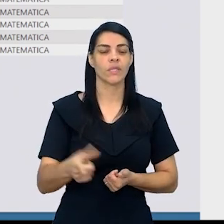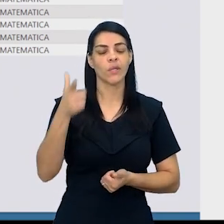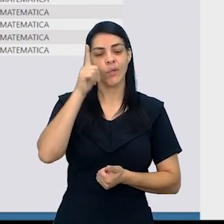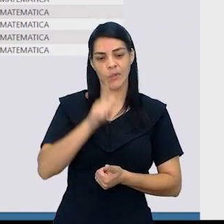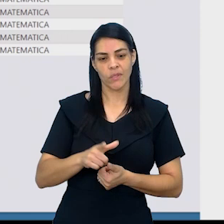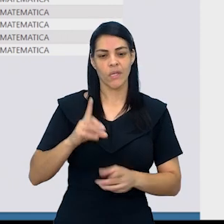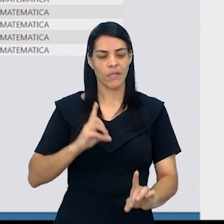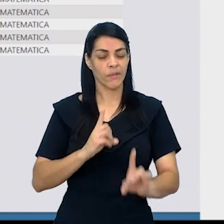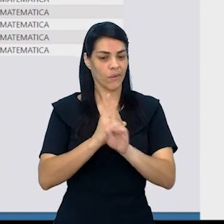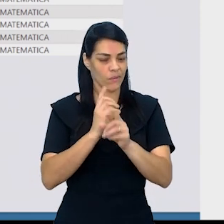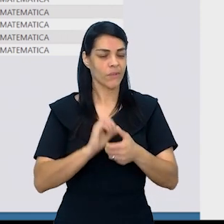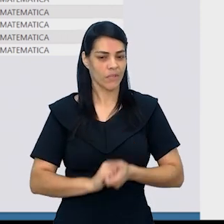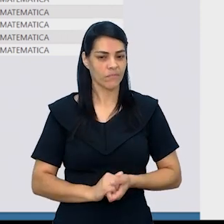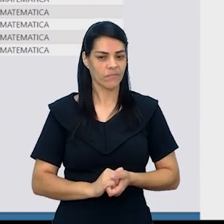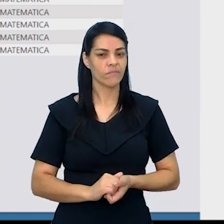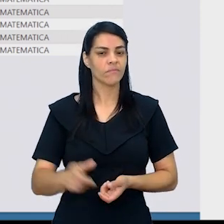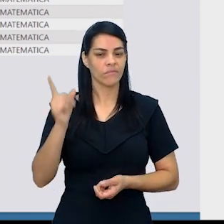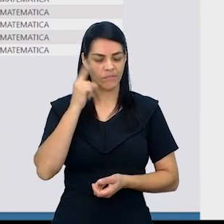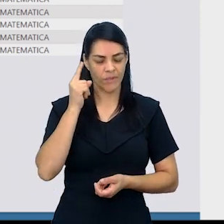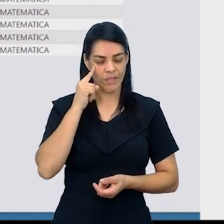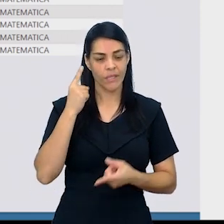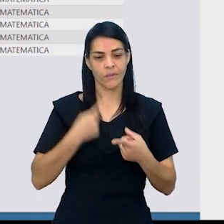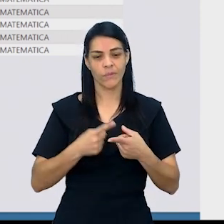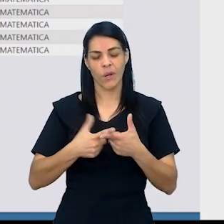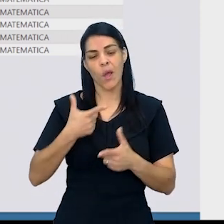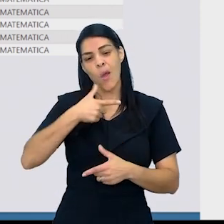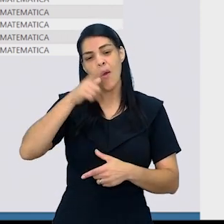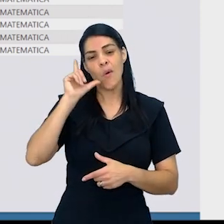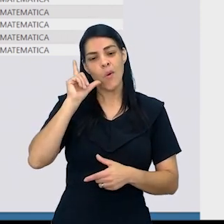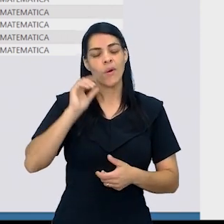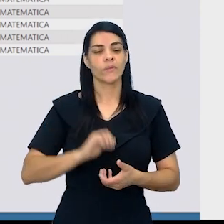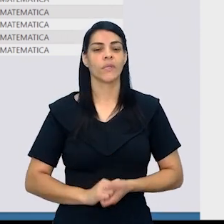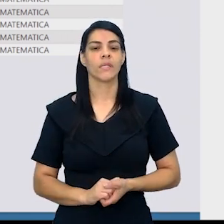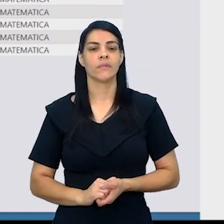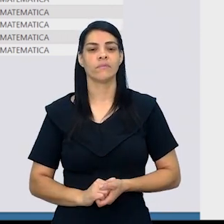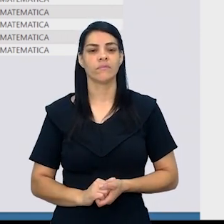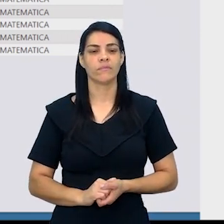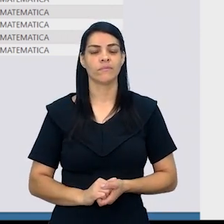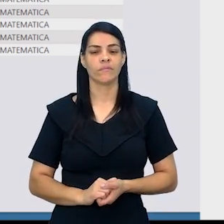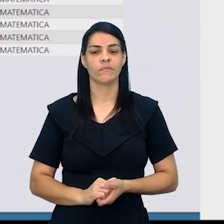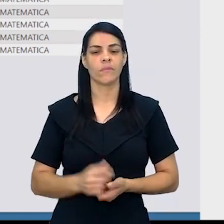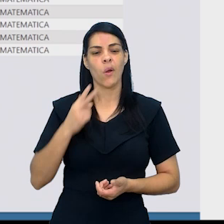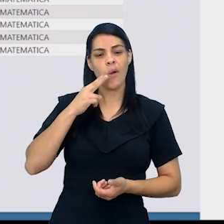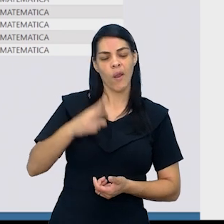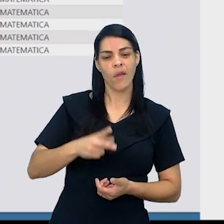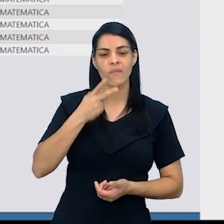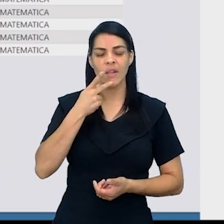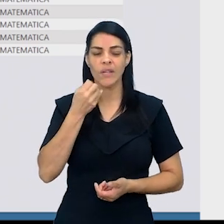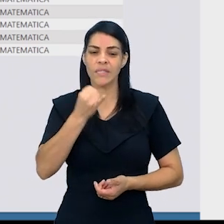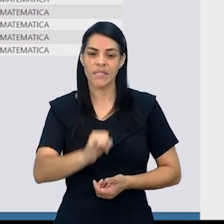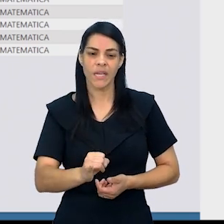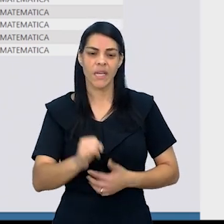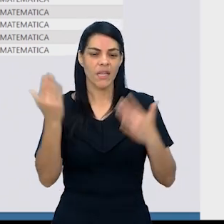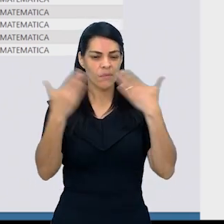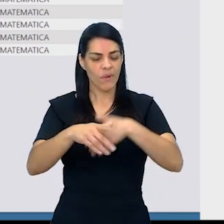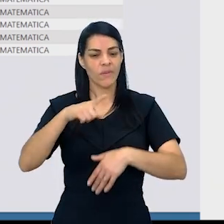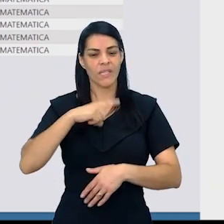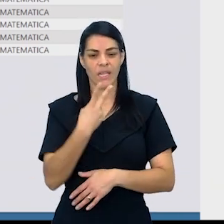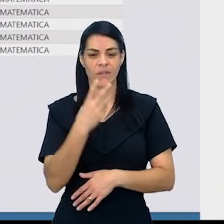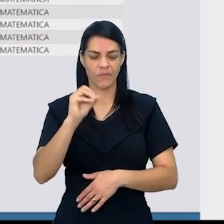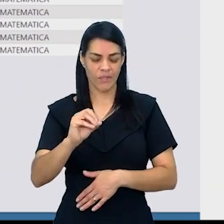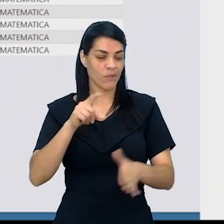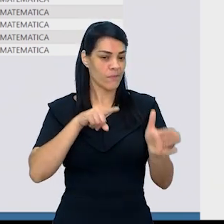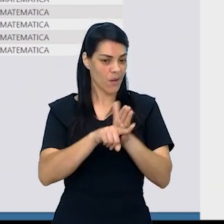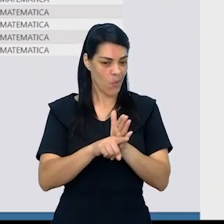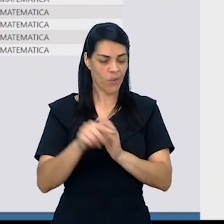achar lá na prova pensando né porque ontem foi eu bati o olho e falei ué mas se na prova tem 20 questões e